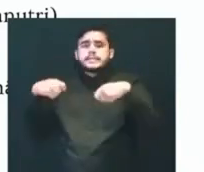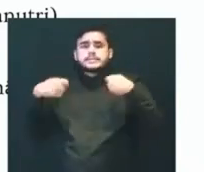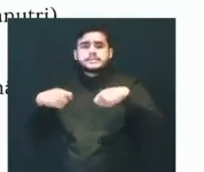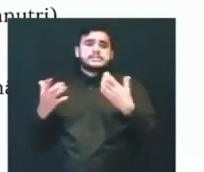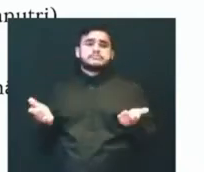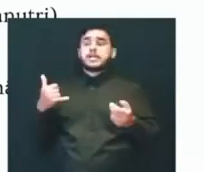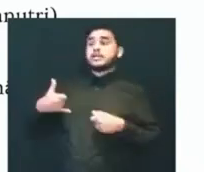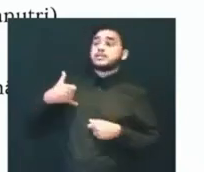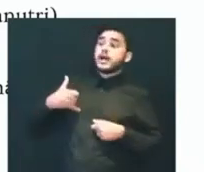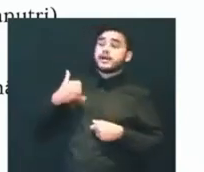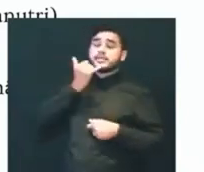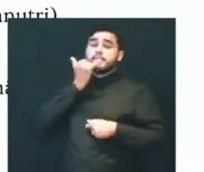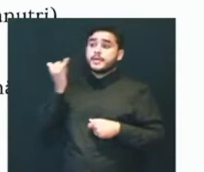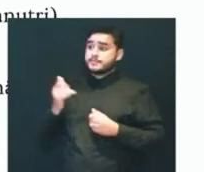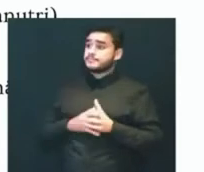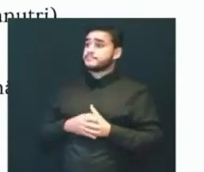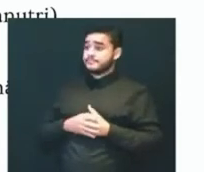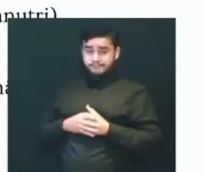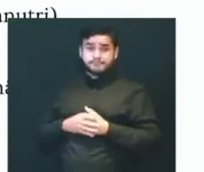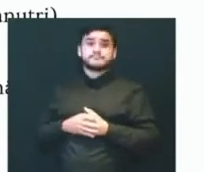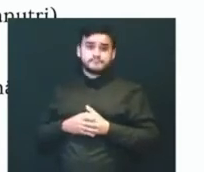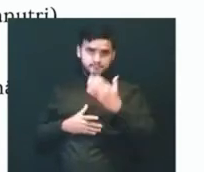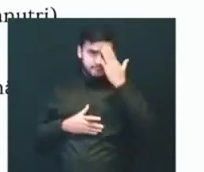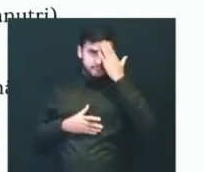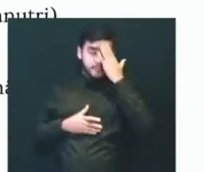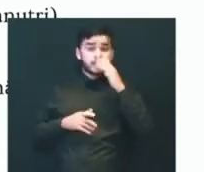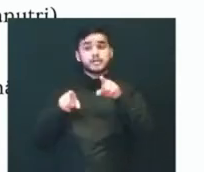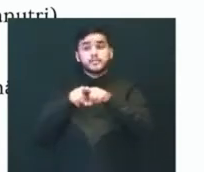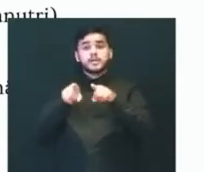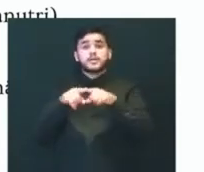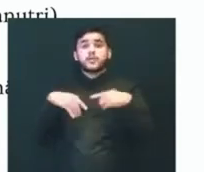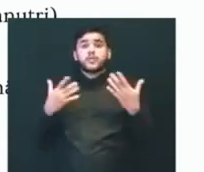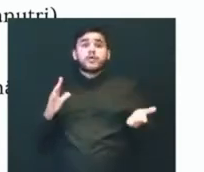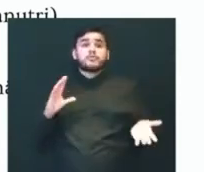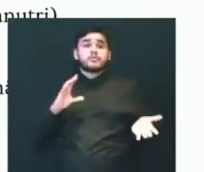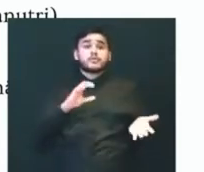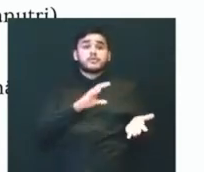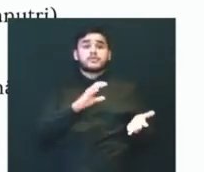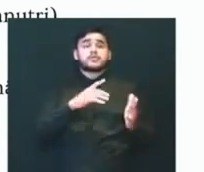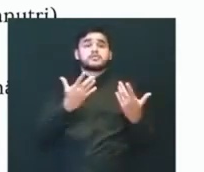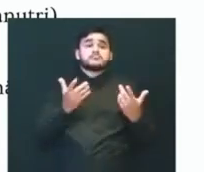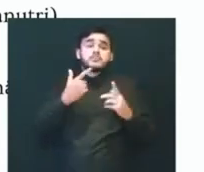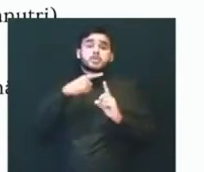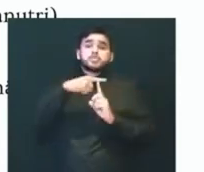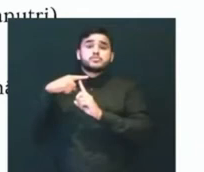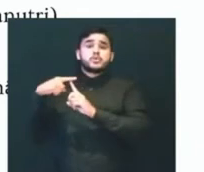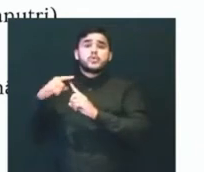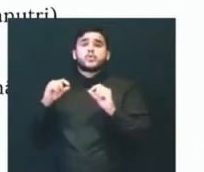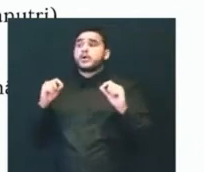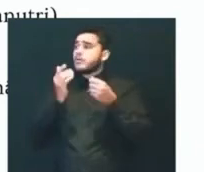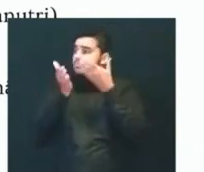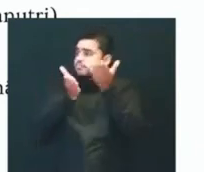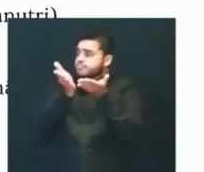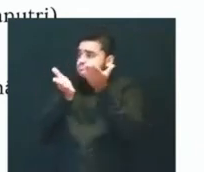com a idade do paciente e do tipo de neoplasia. Muitas neoplasias que incidem diretamente sobre o